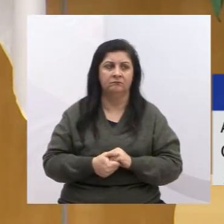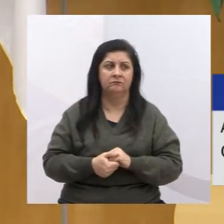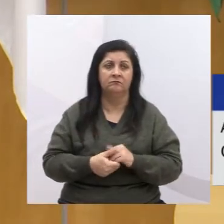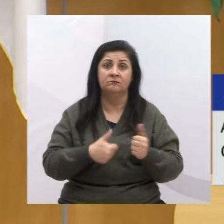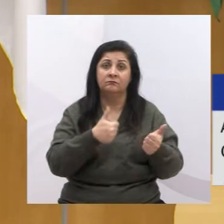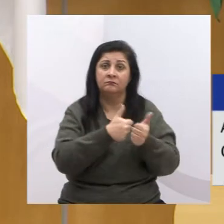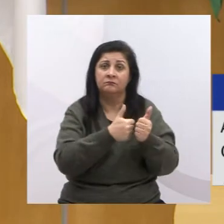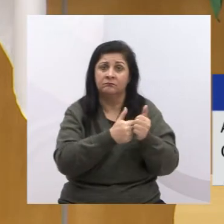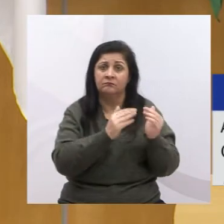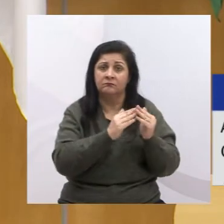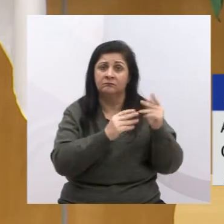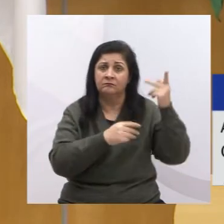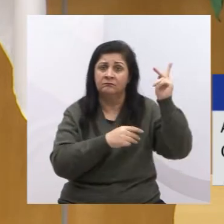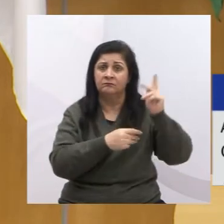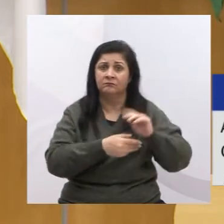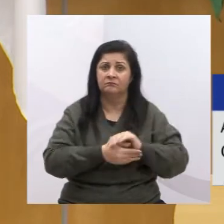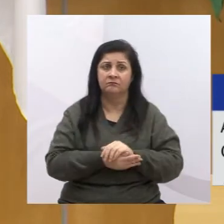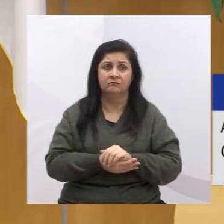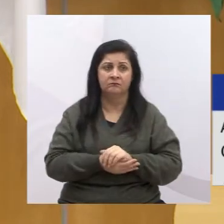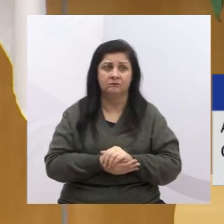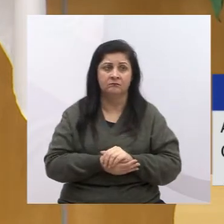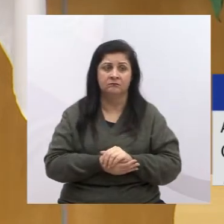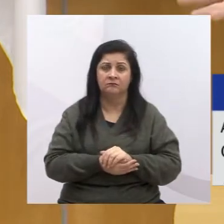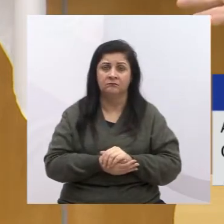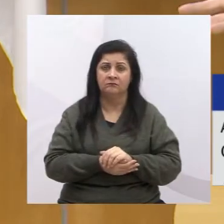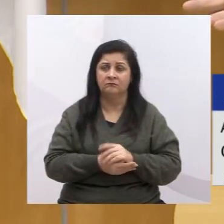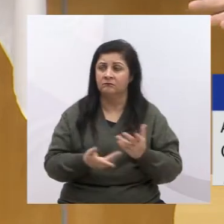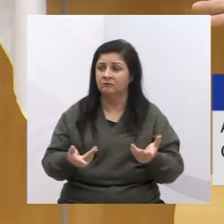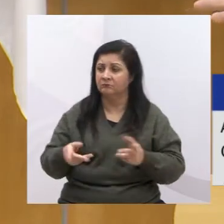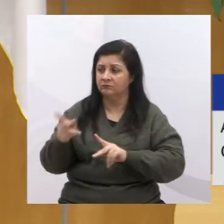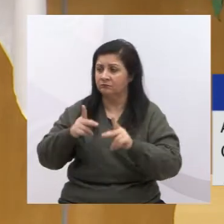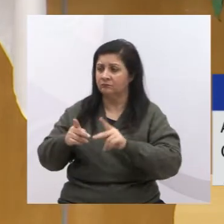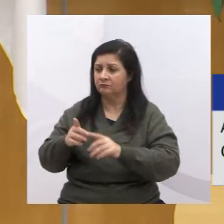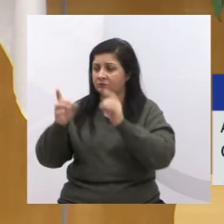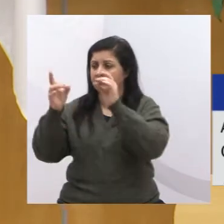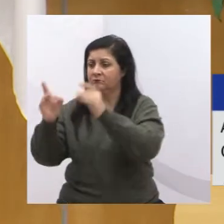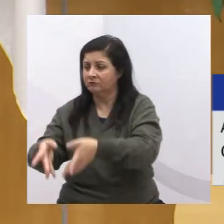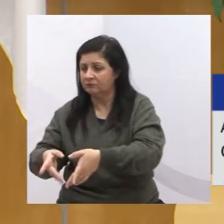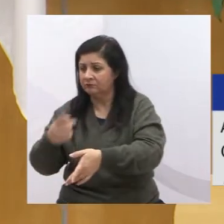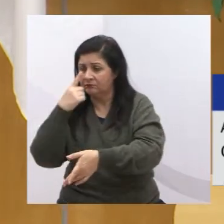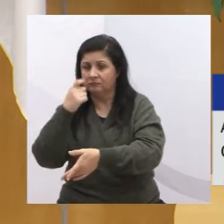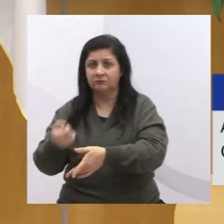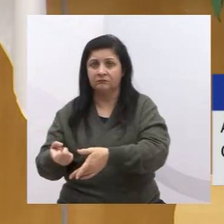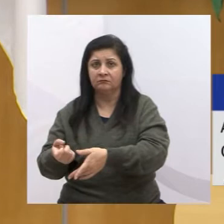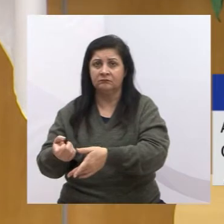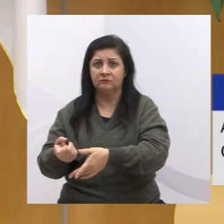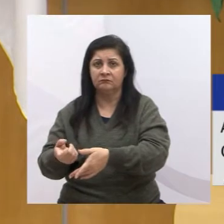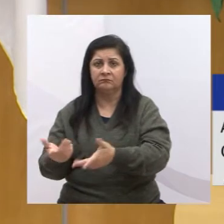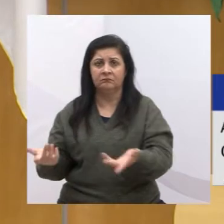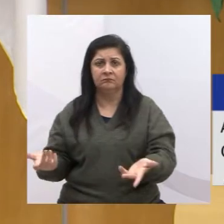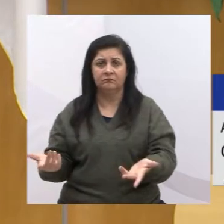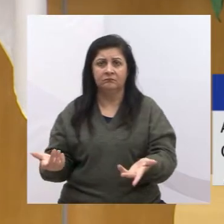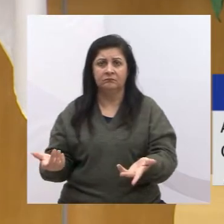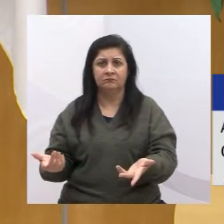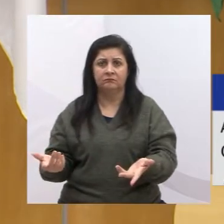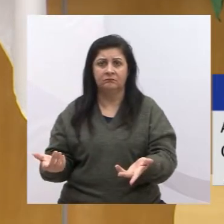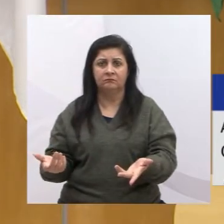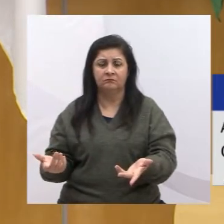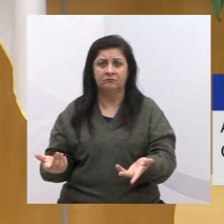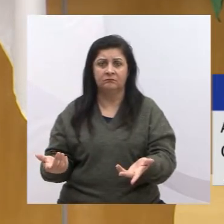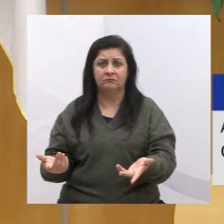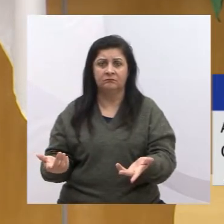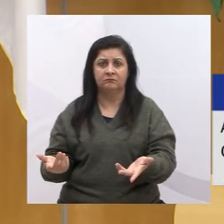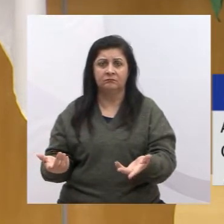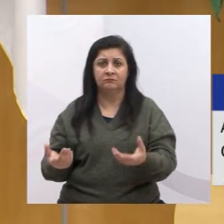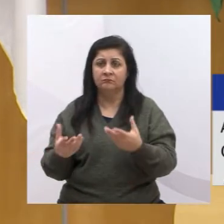da minha casa, o pessoal jogando ali lixo, resíduo sólido, até